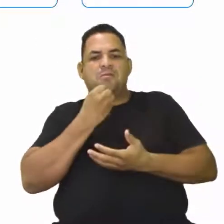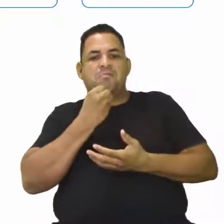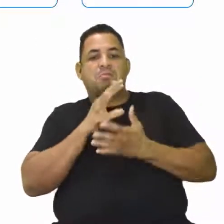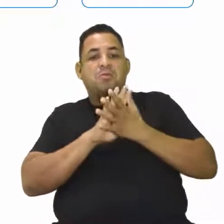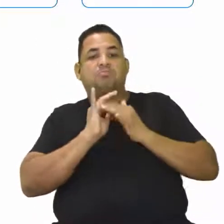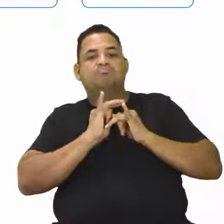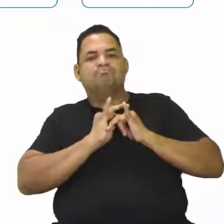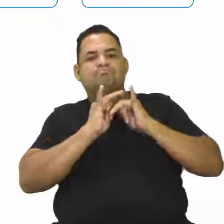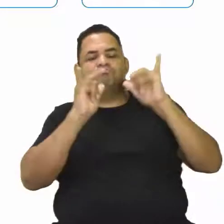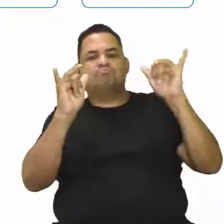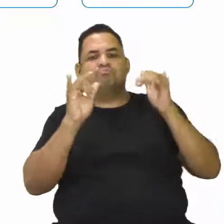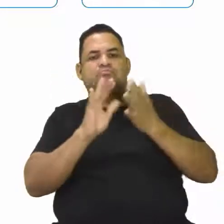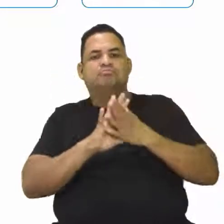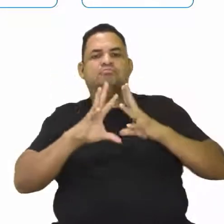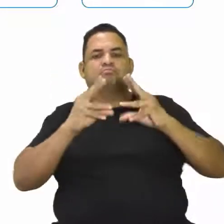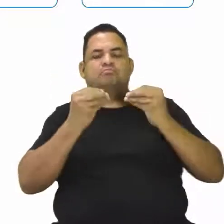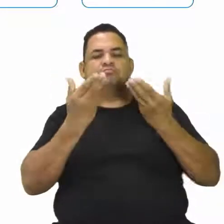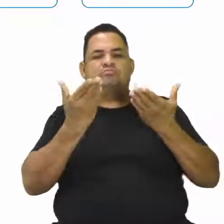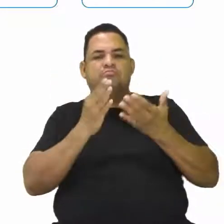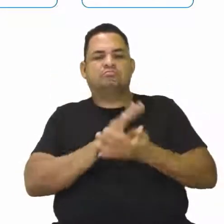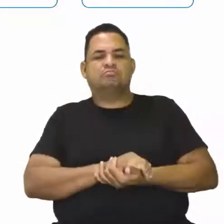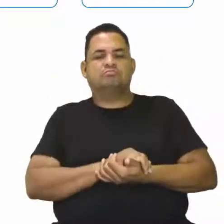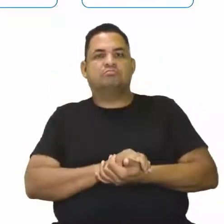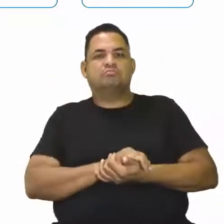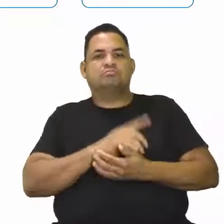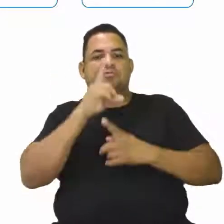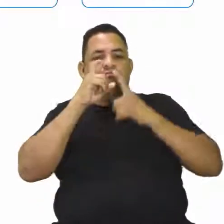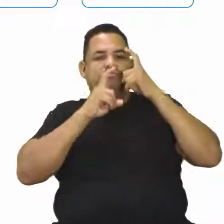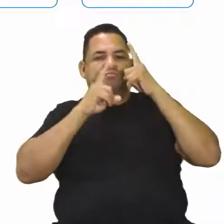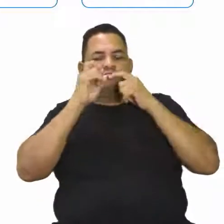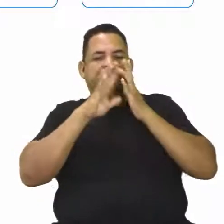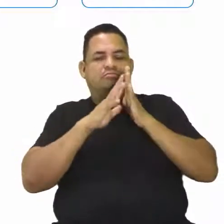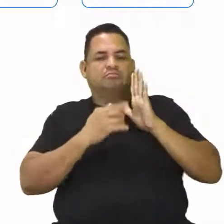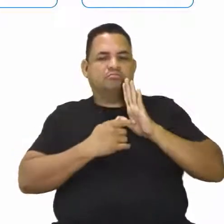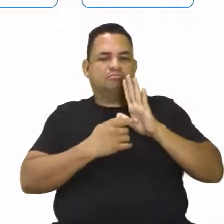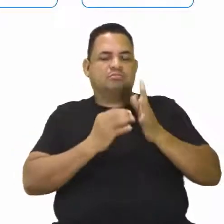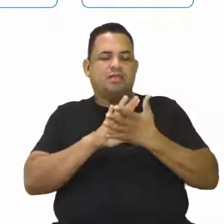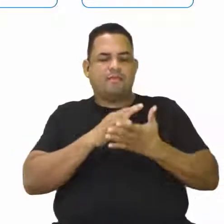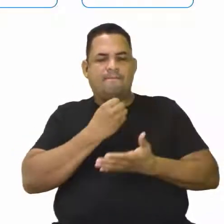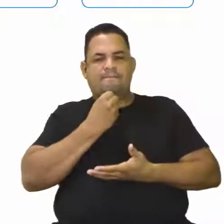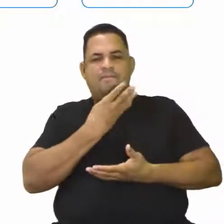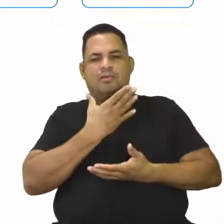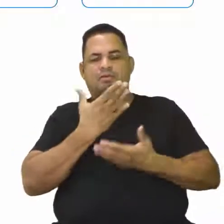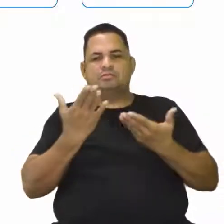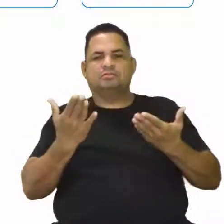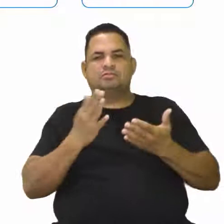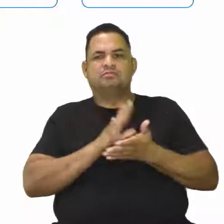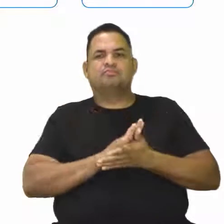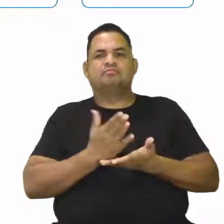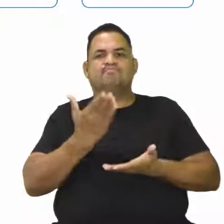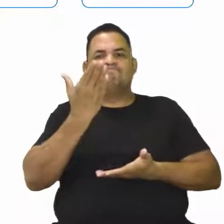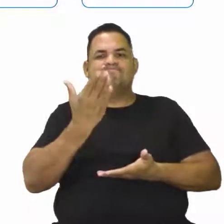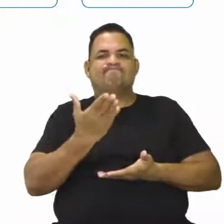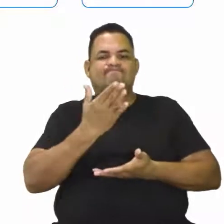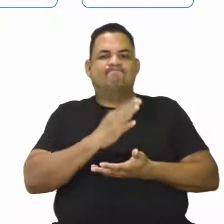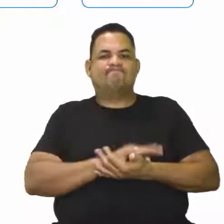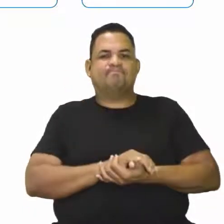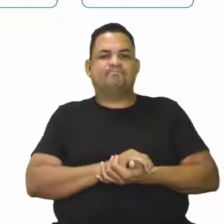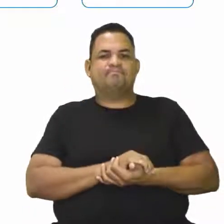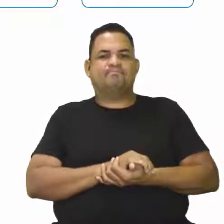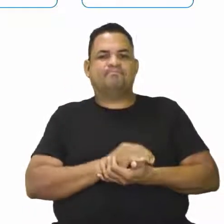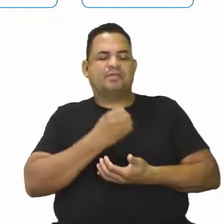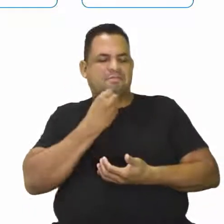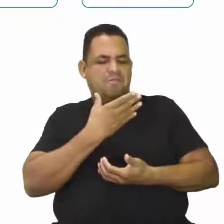buena noticia. Então, todas aquelas expressões que vão indicar algo bom, algo que vai fazer você